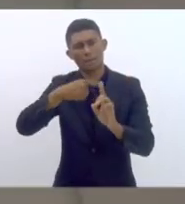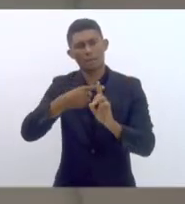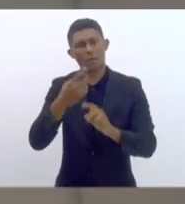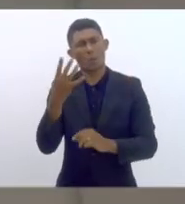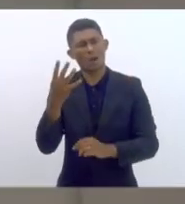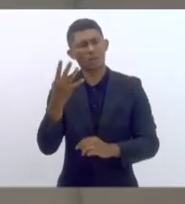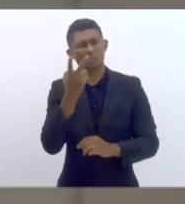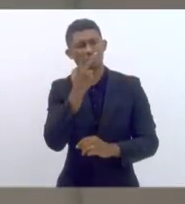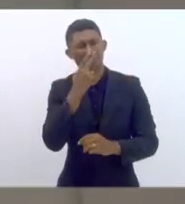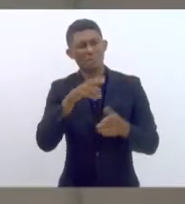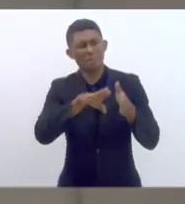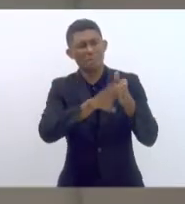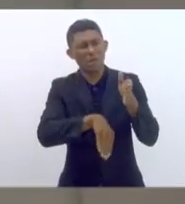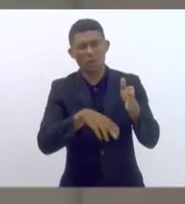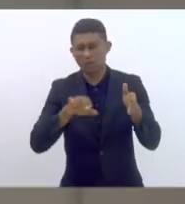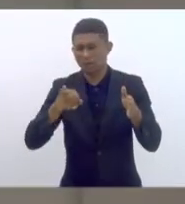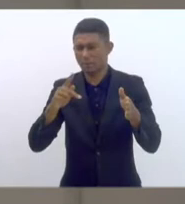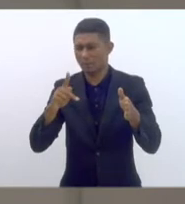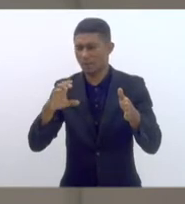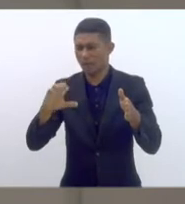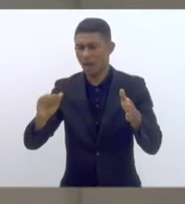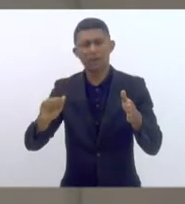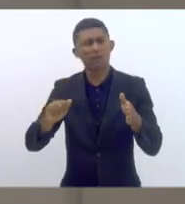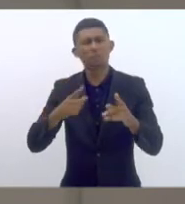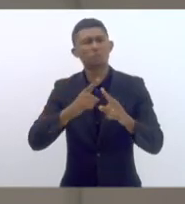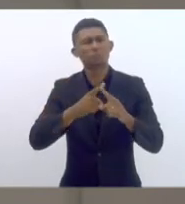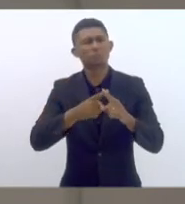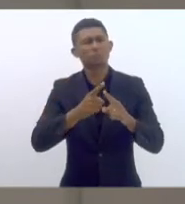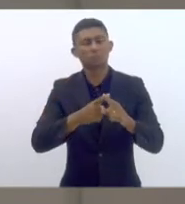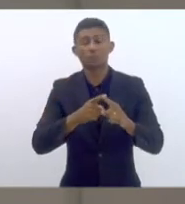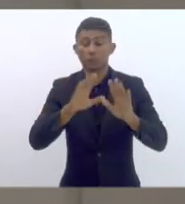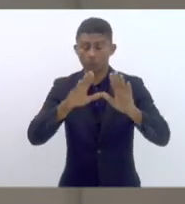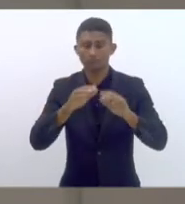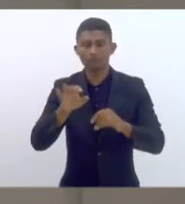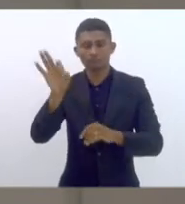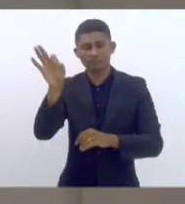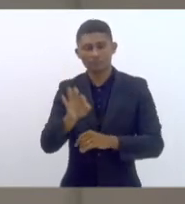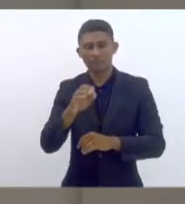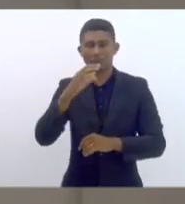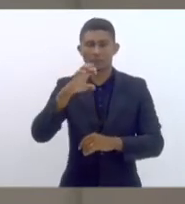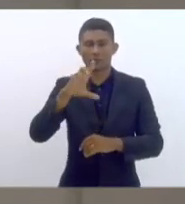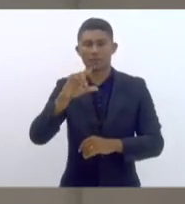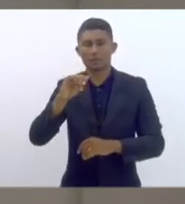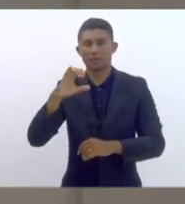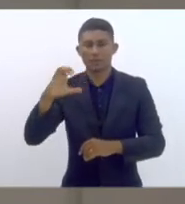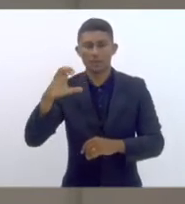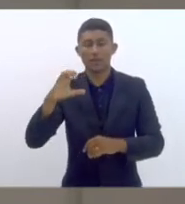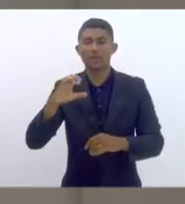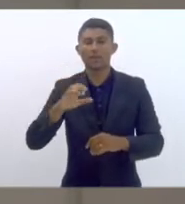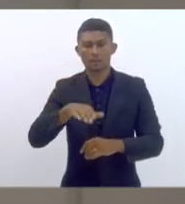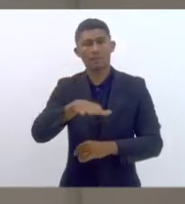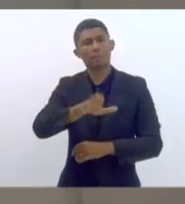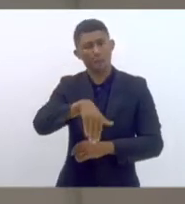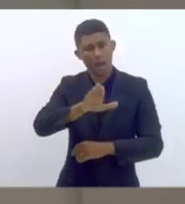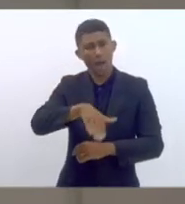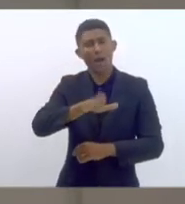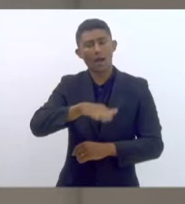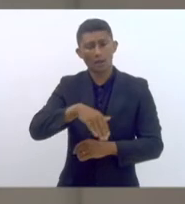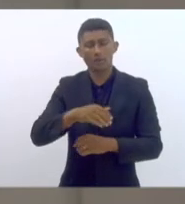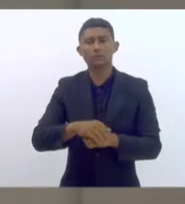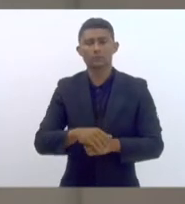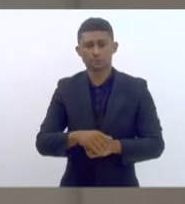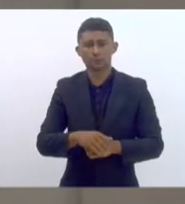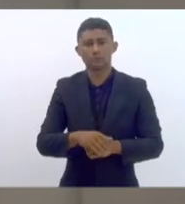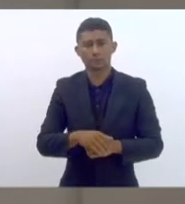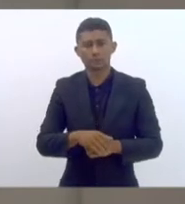Né? Vale pontuar que a taxa Selic ficou baixa, né, bem baixa, a partir de agosto de 2020.